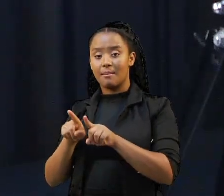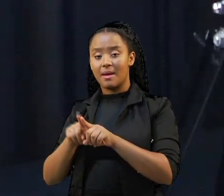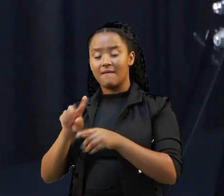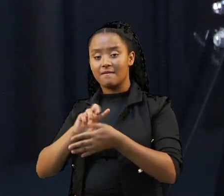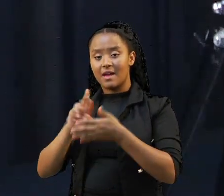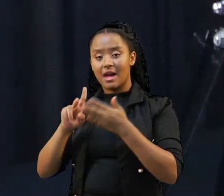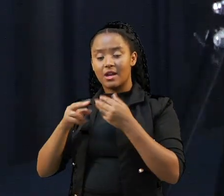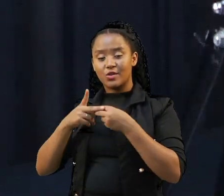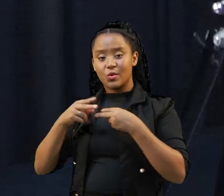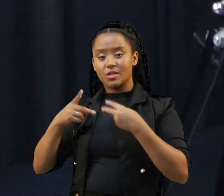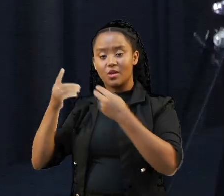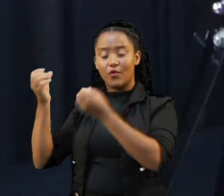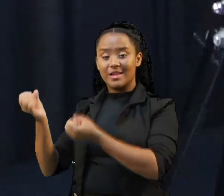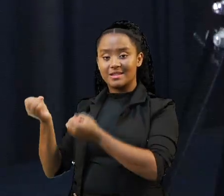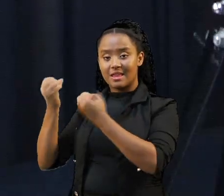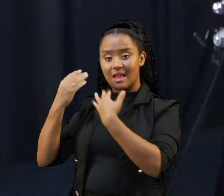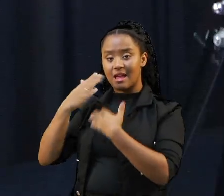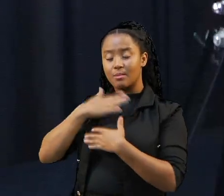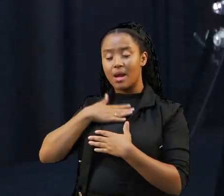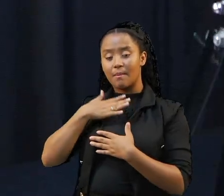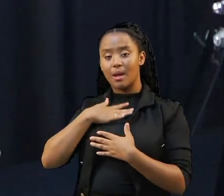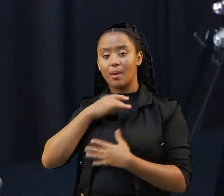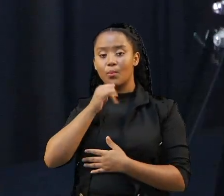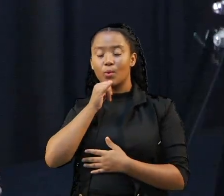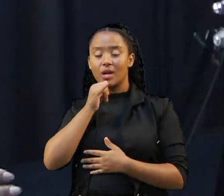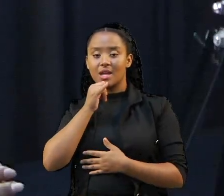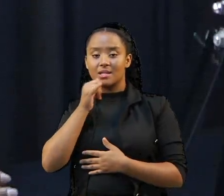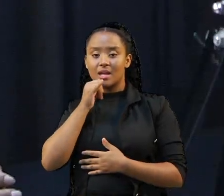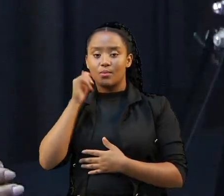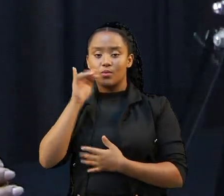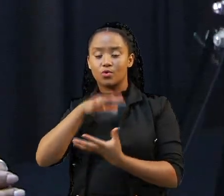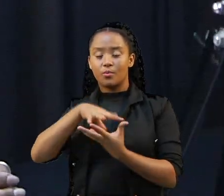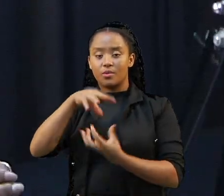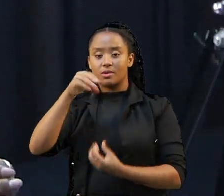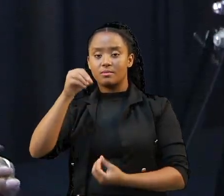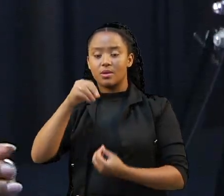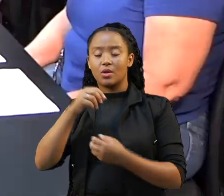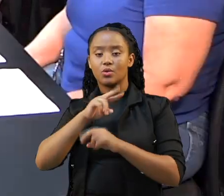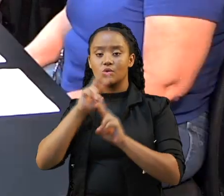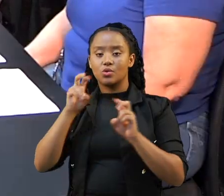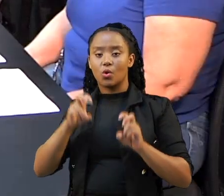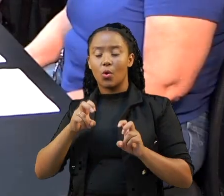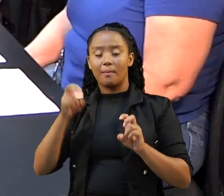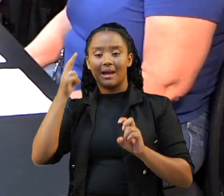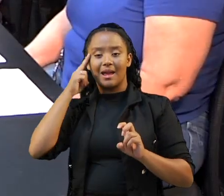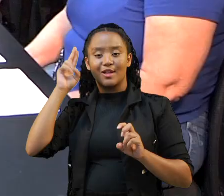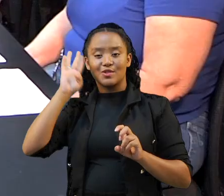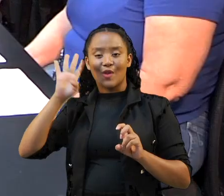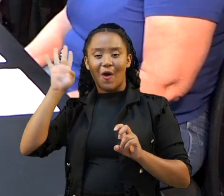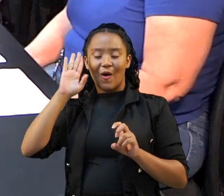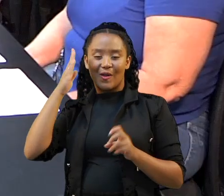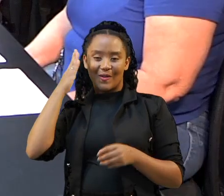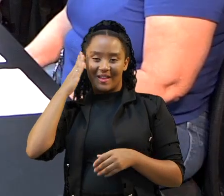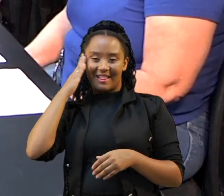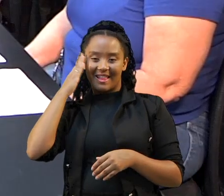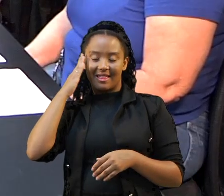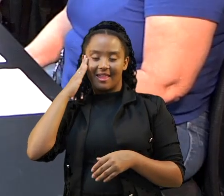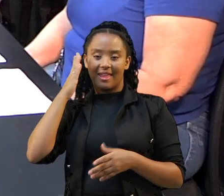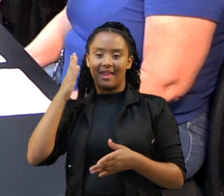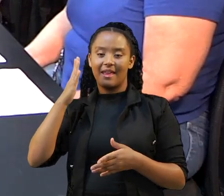também para mim, como questão de espiritualidade, de interpretação de sonho, de